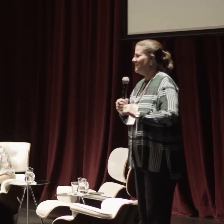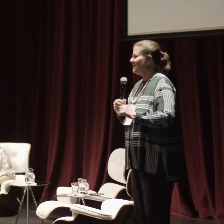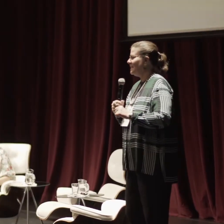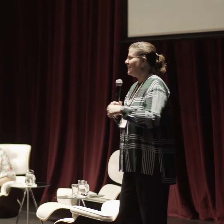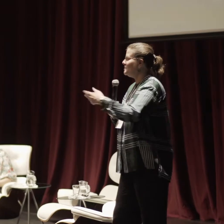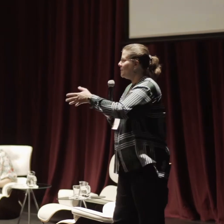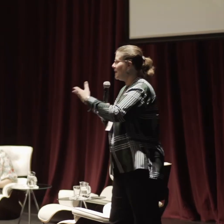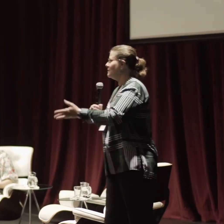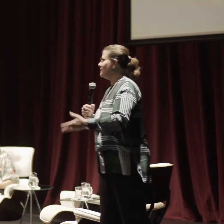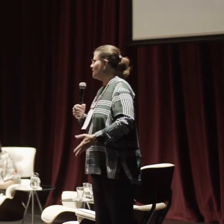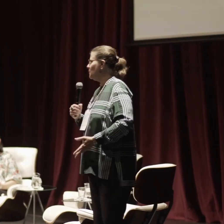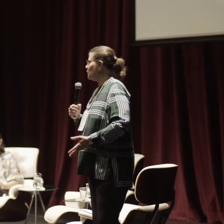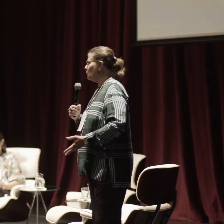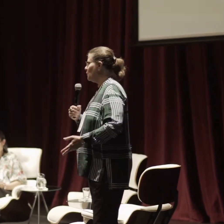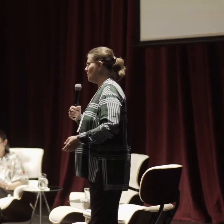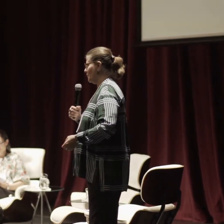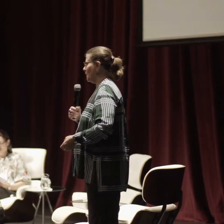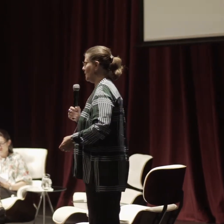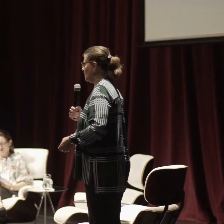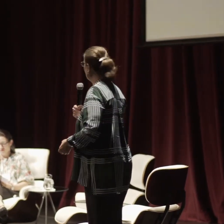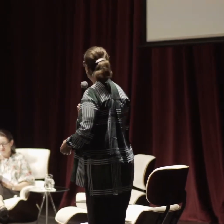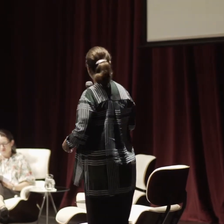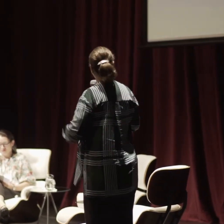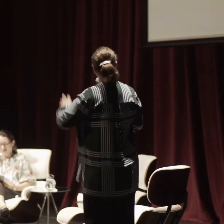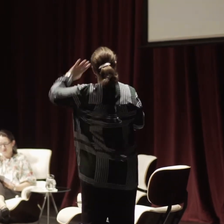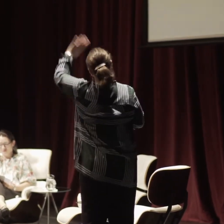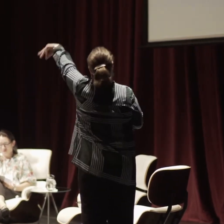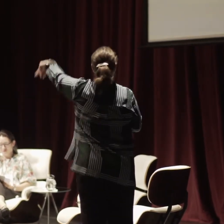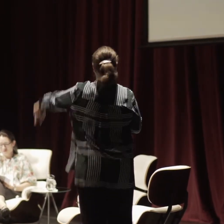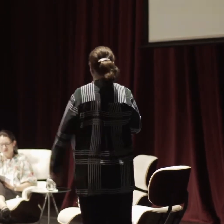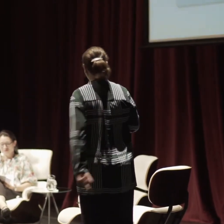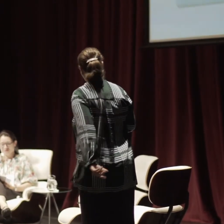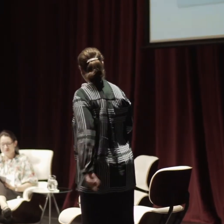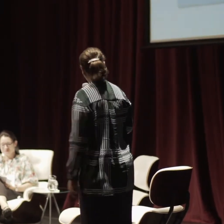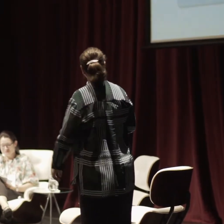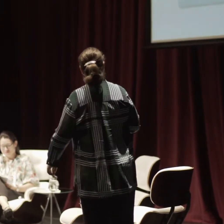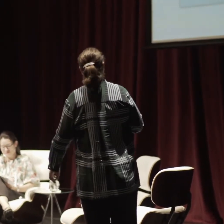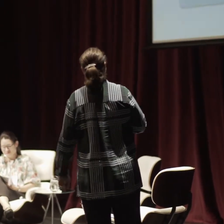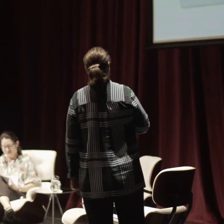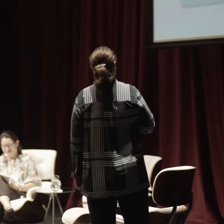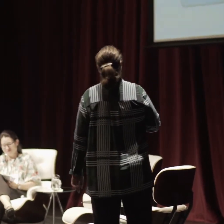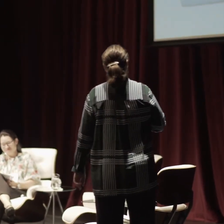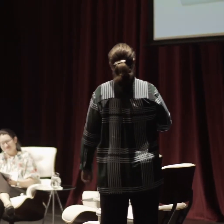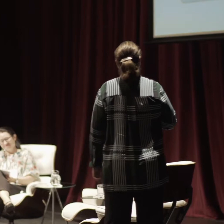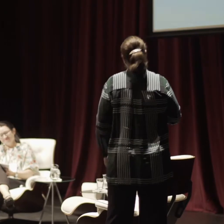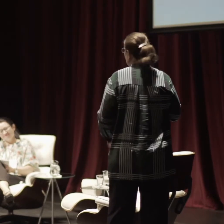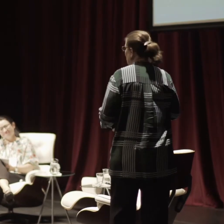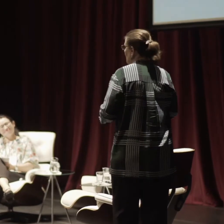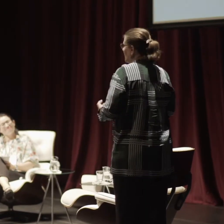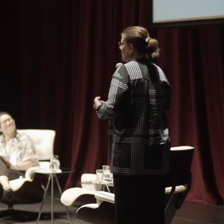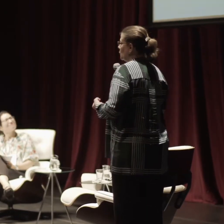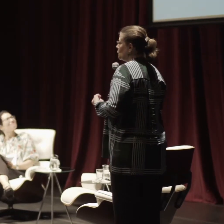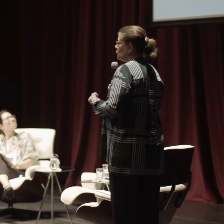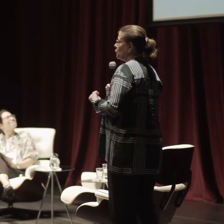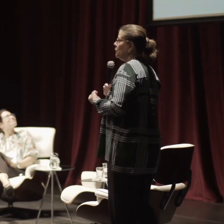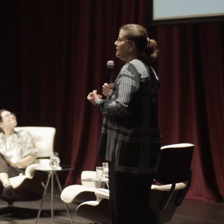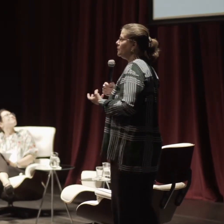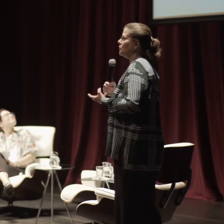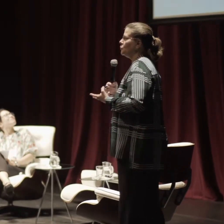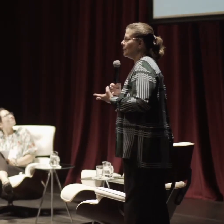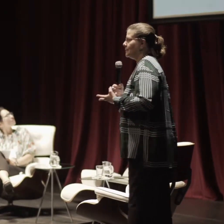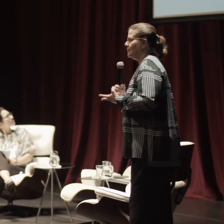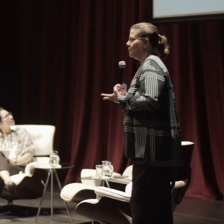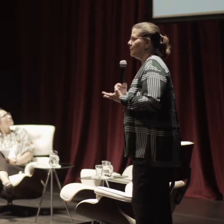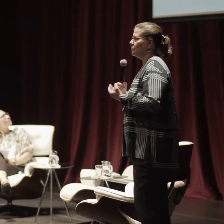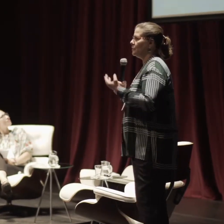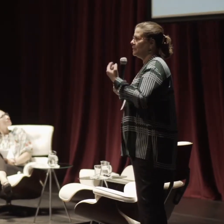né? Essa imagem vai transmitir coisas diferentes. Mas vamos passar, eu estou falando demais. Essas são nossas